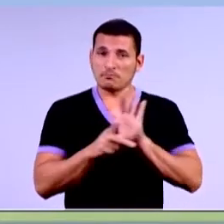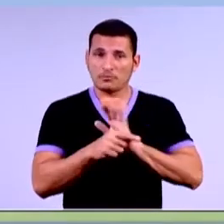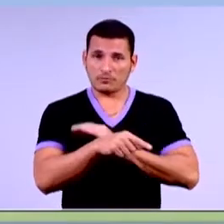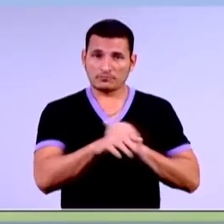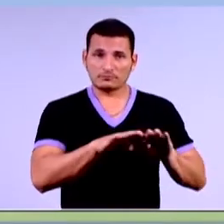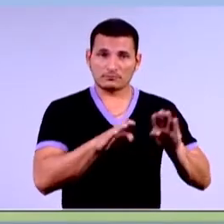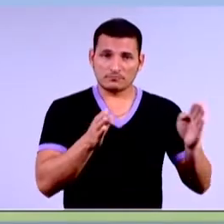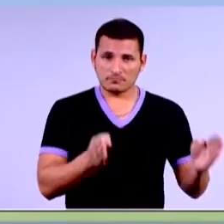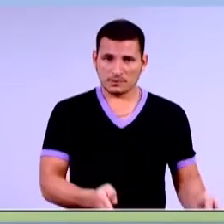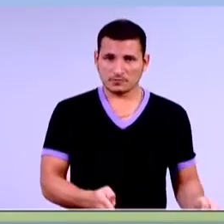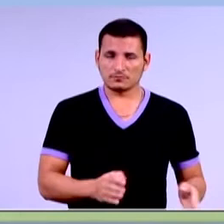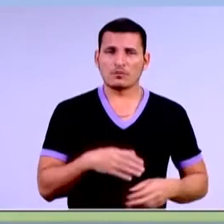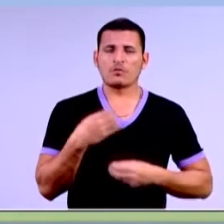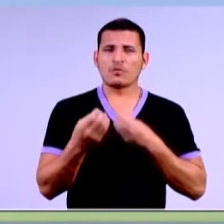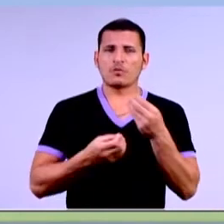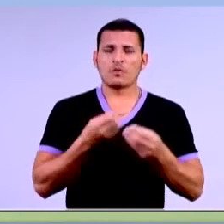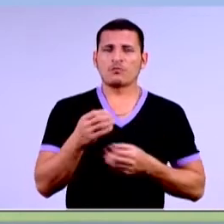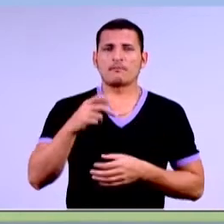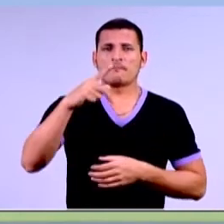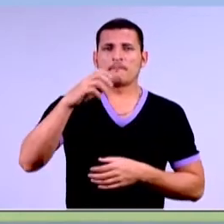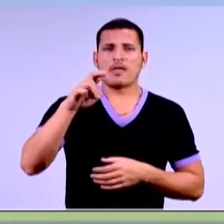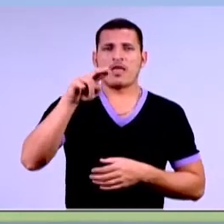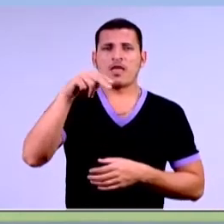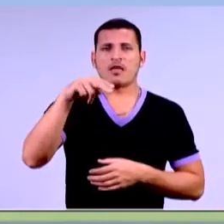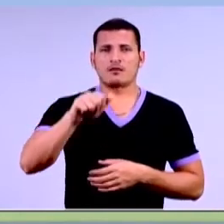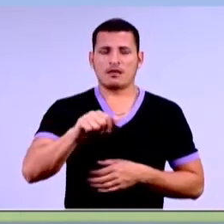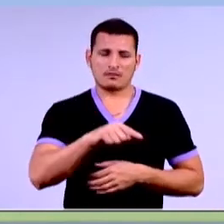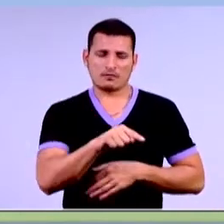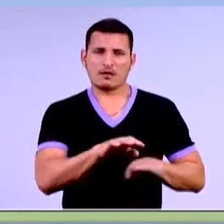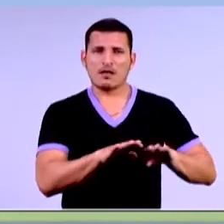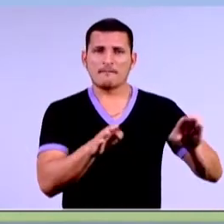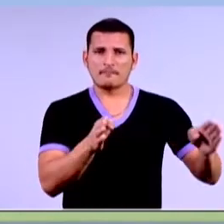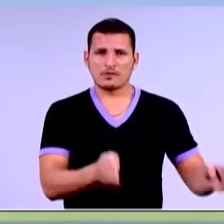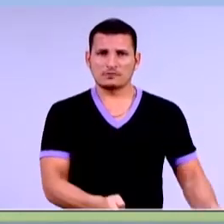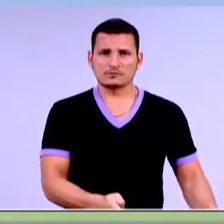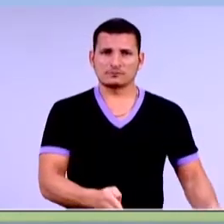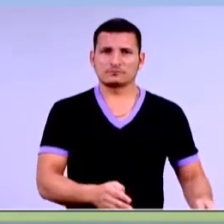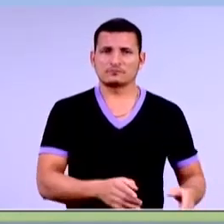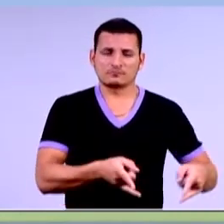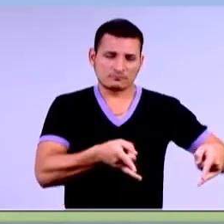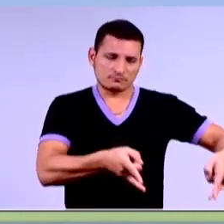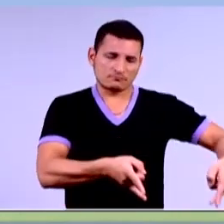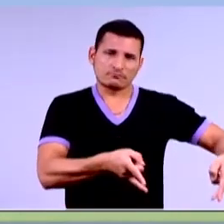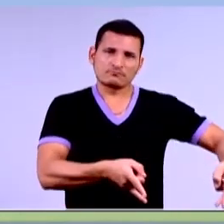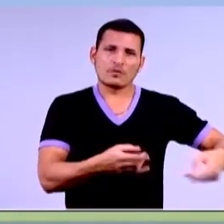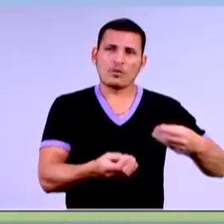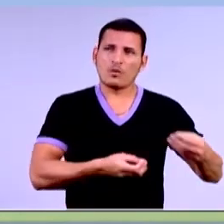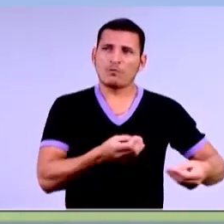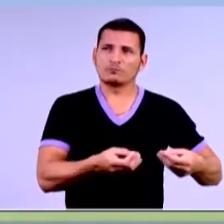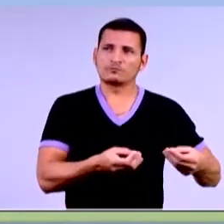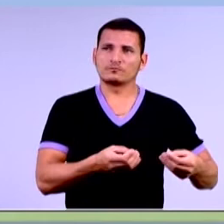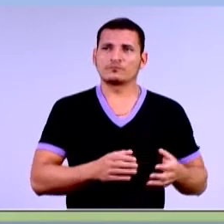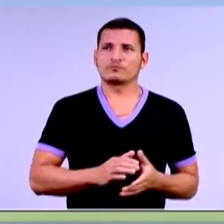certo então como eu diria a perna da mesa tipo sua perna não e não iria dizer